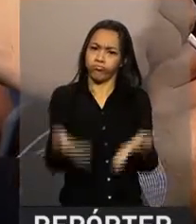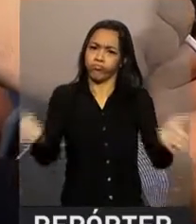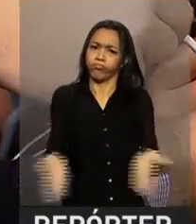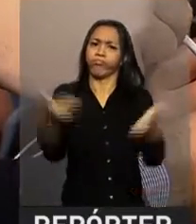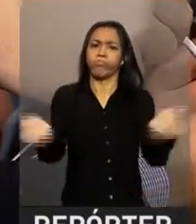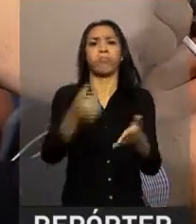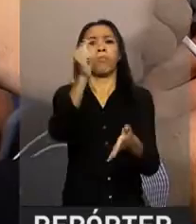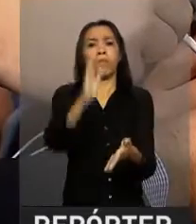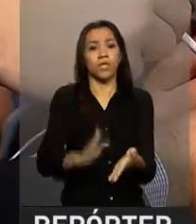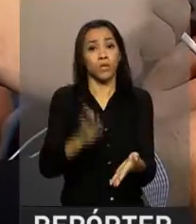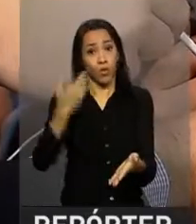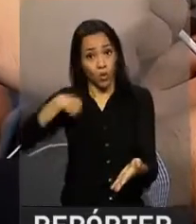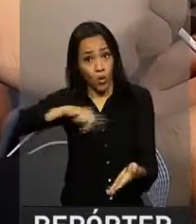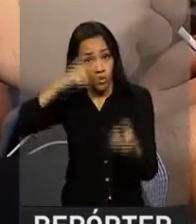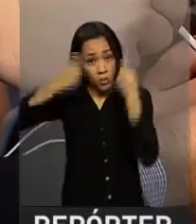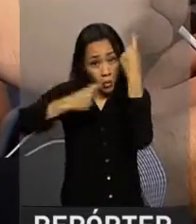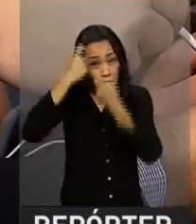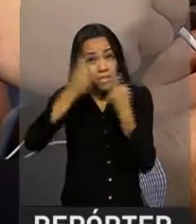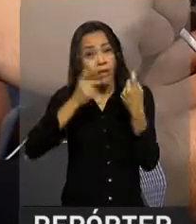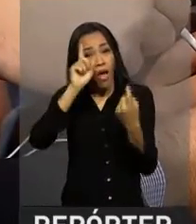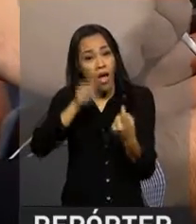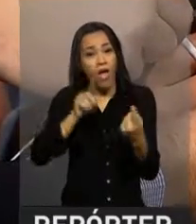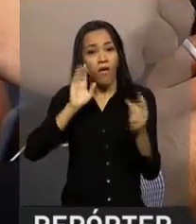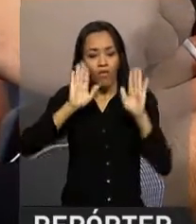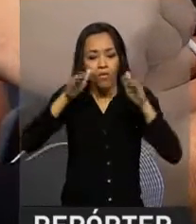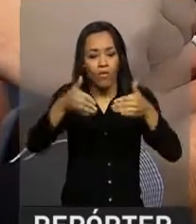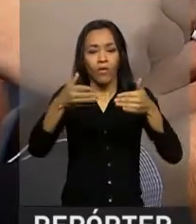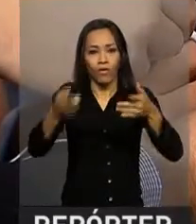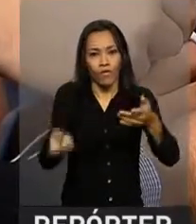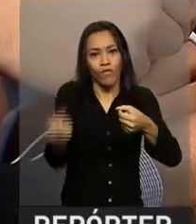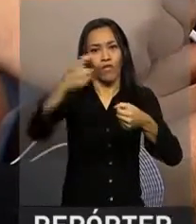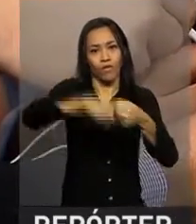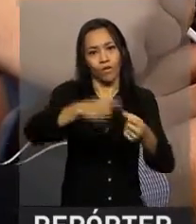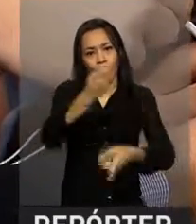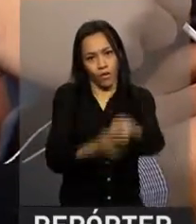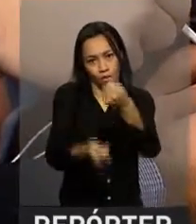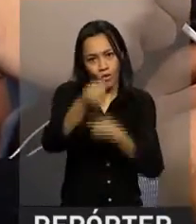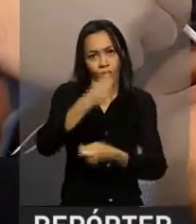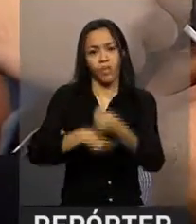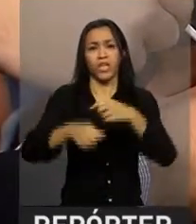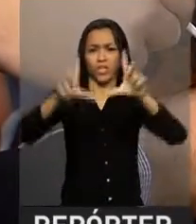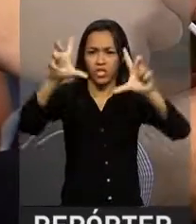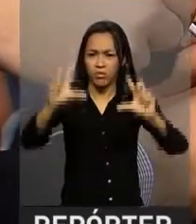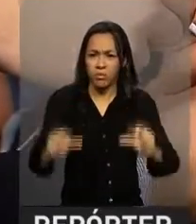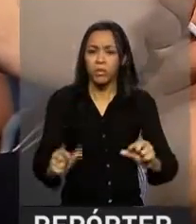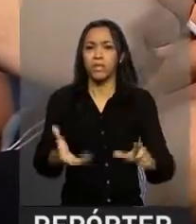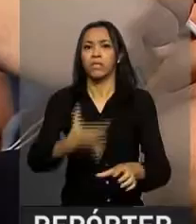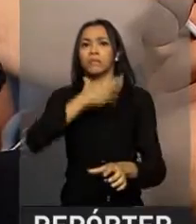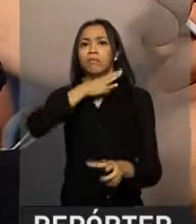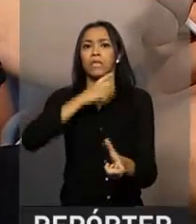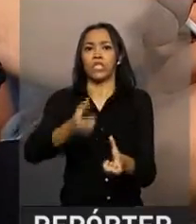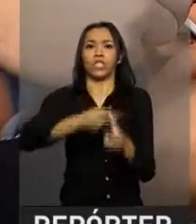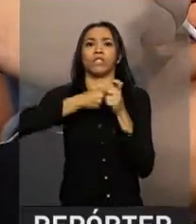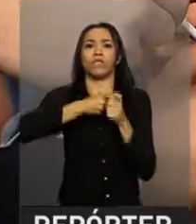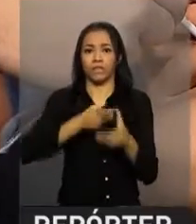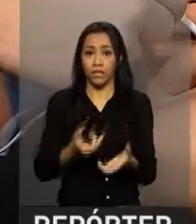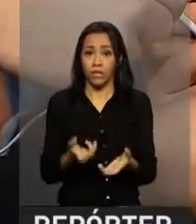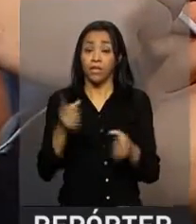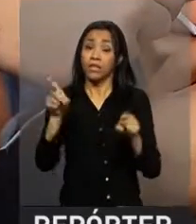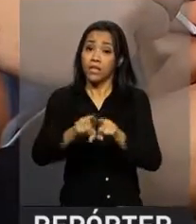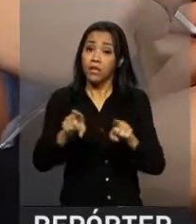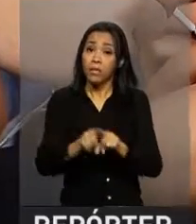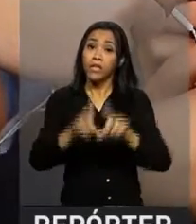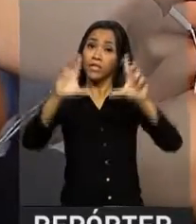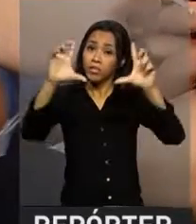nossa preocupação é melhorar a economia, é voltar a crescer, é diminuir o endividamento do Estado, é fazer com que o nível